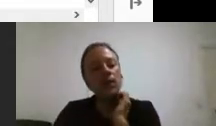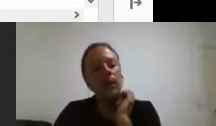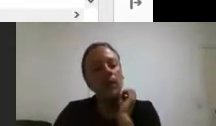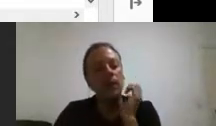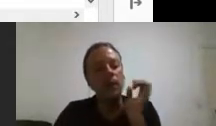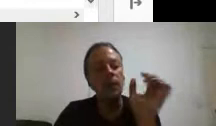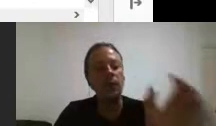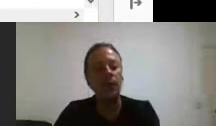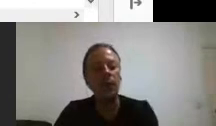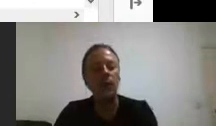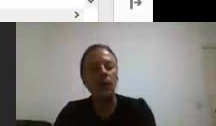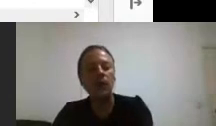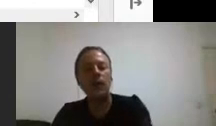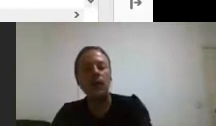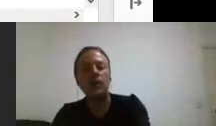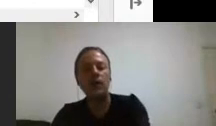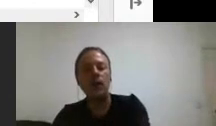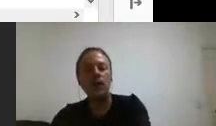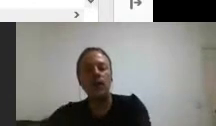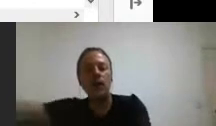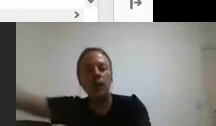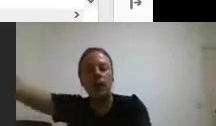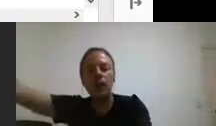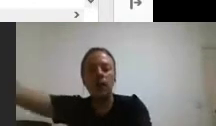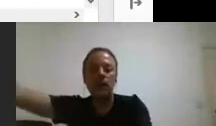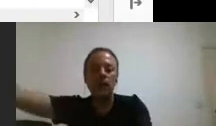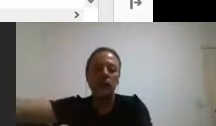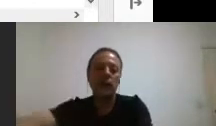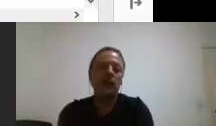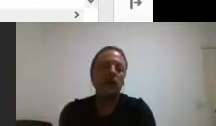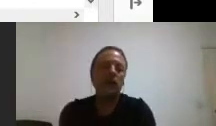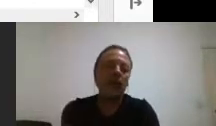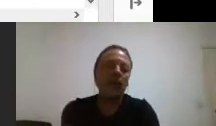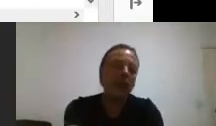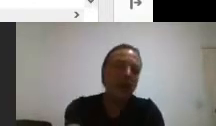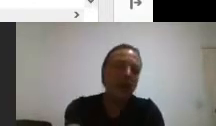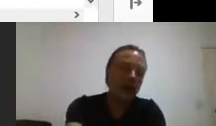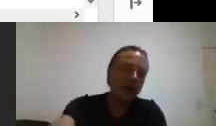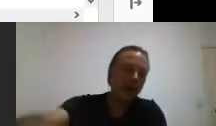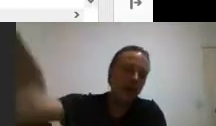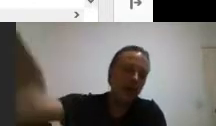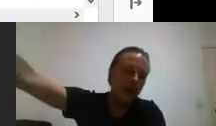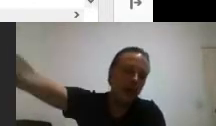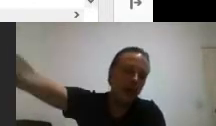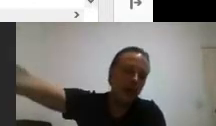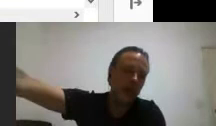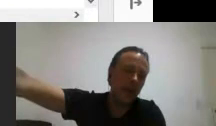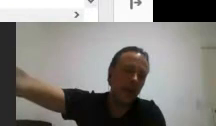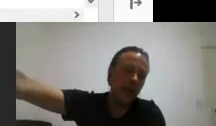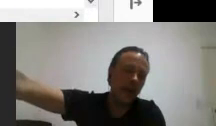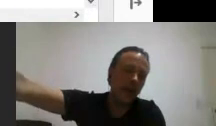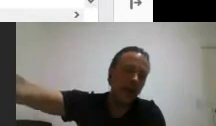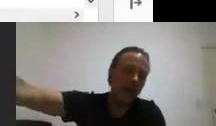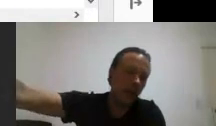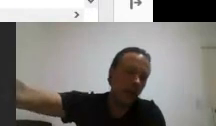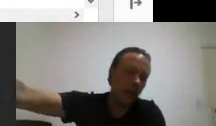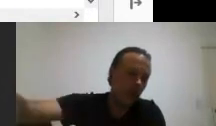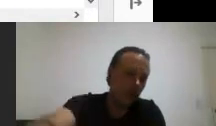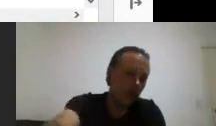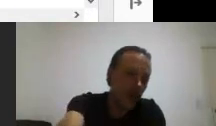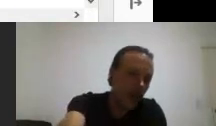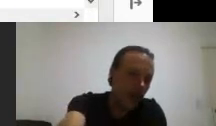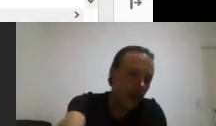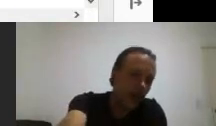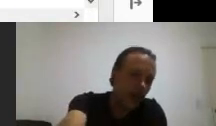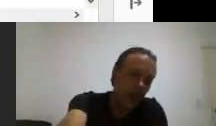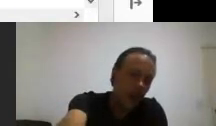seja, então é a chave estrangeira. Então, ele saiu da tabela e veio para cá. Ela era a chave primária na tabela, ela fez uma